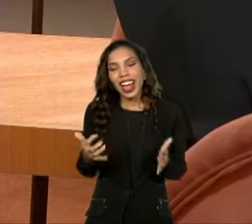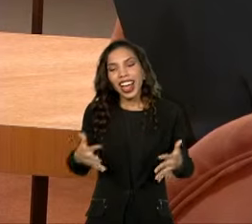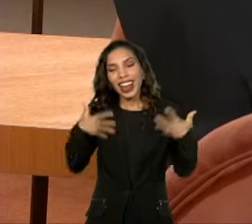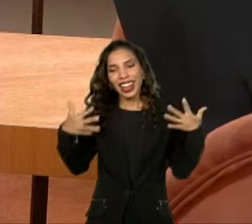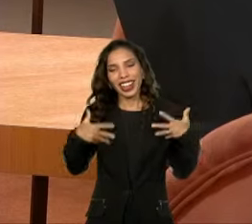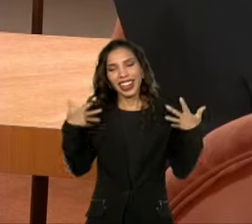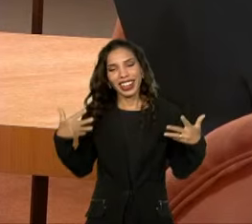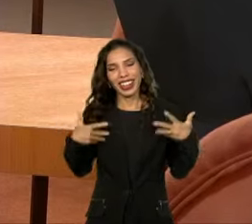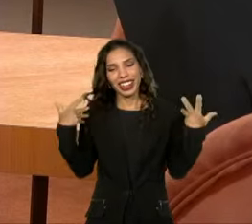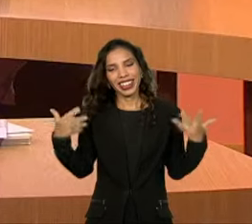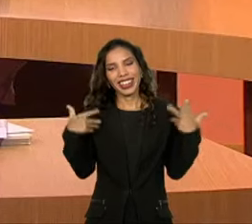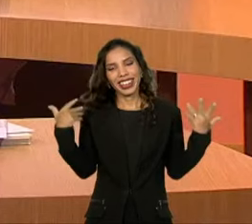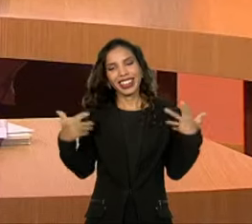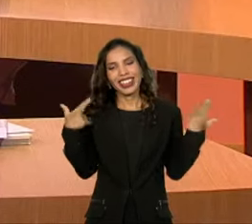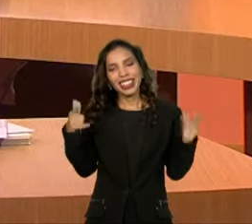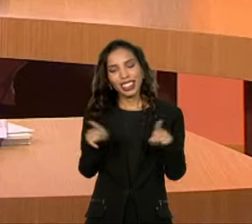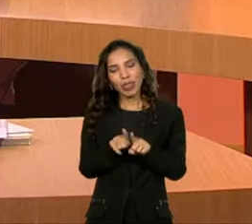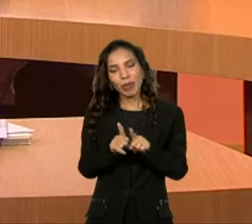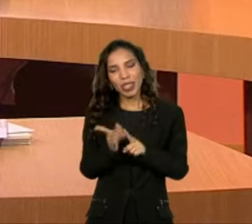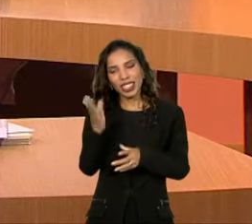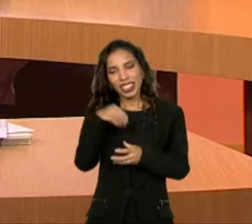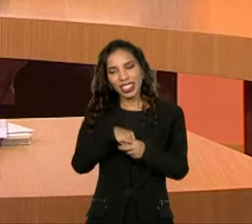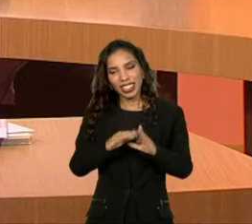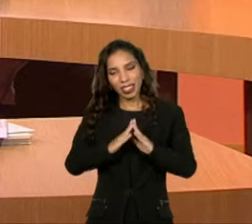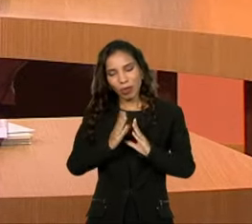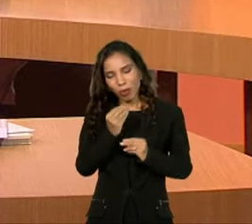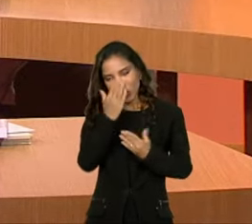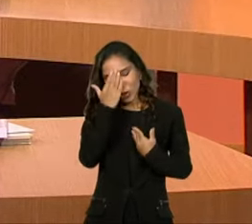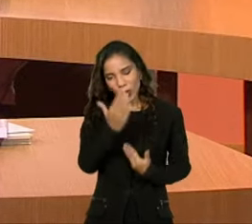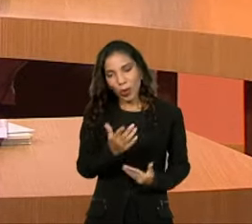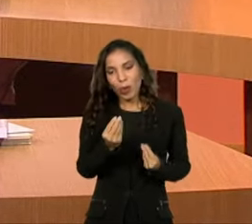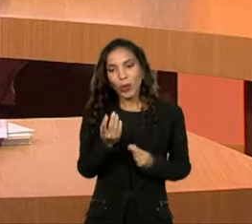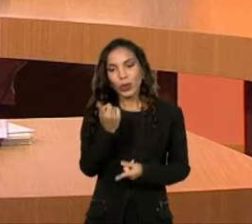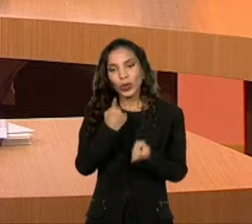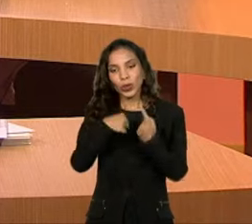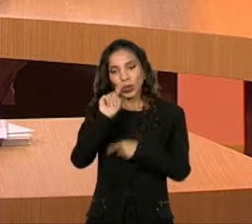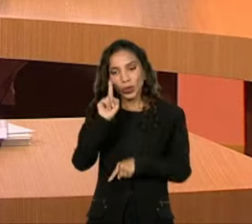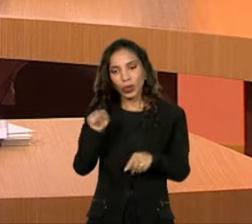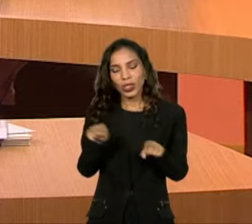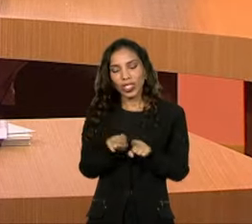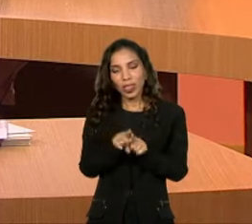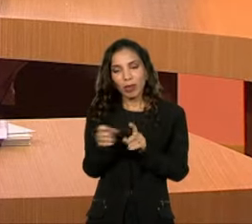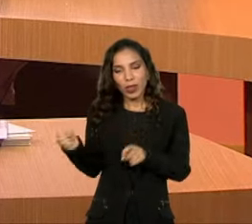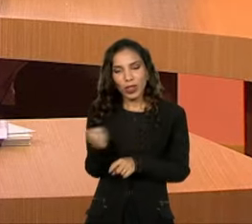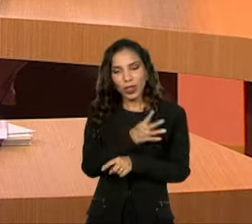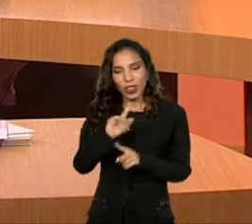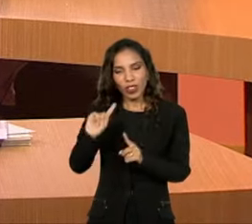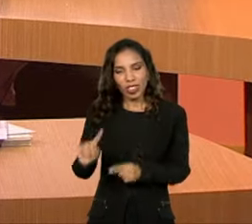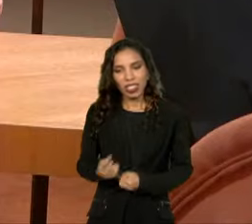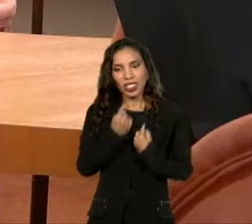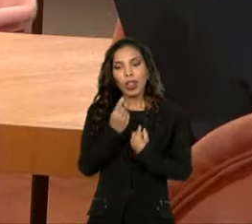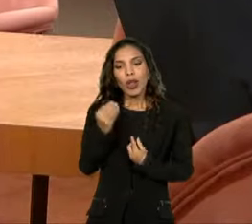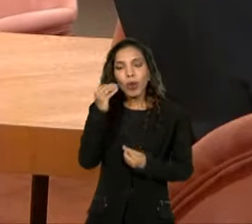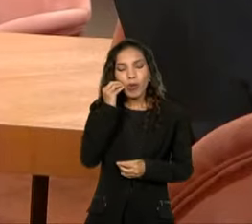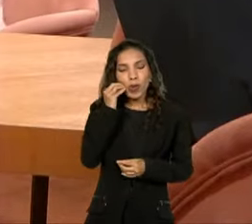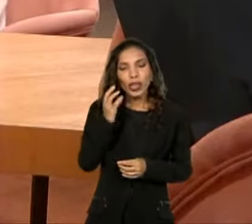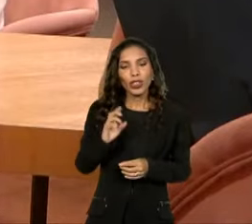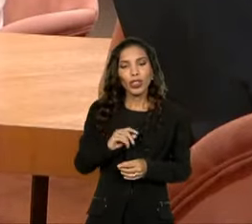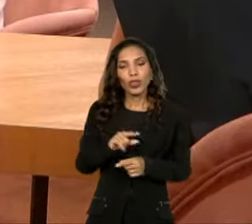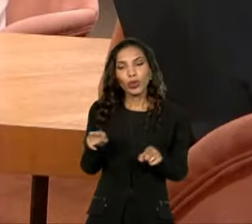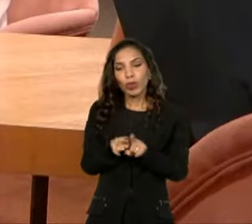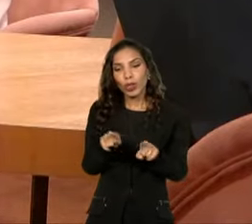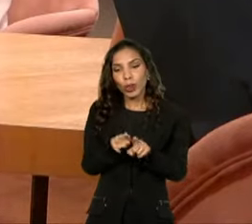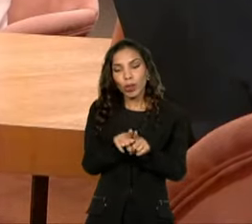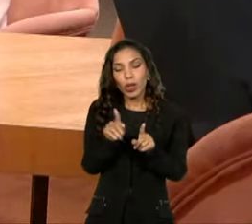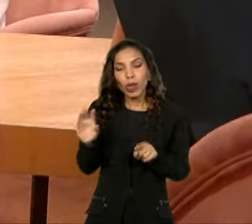alegria e encantando quem está em casa. Muito obrigada, viu? E muito sucesso na nova empreitada, no novo desafio. Obrigada. Manda beijo pros meninos todos, tá, meu